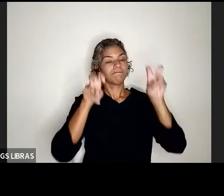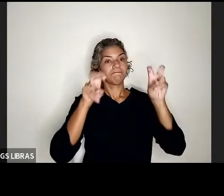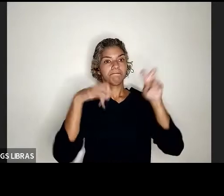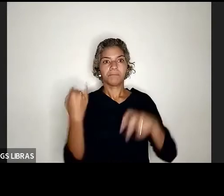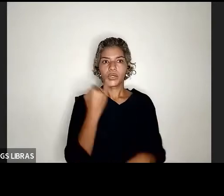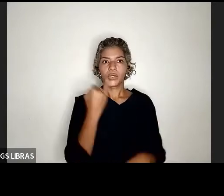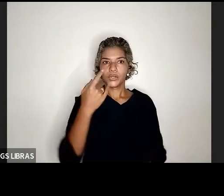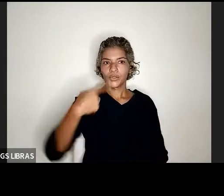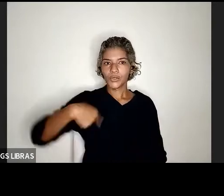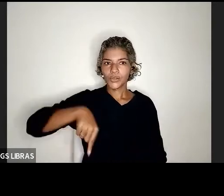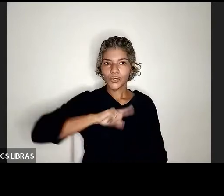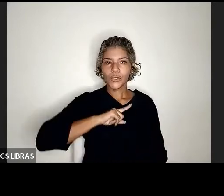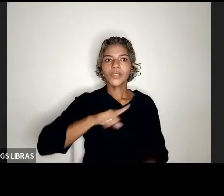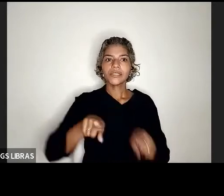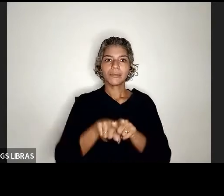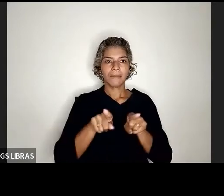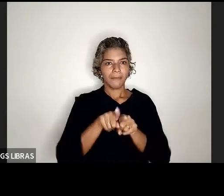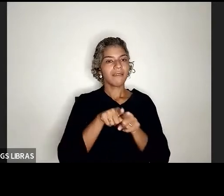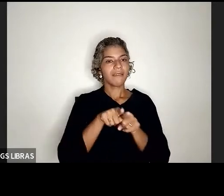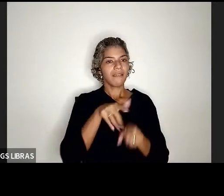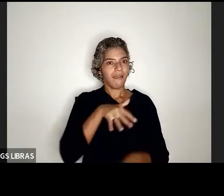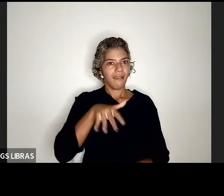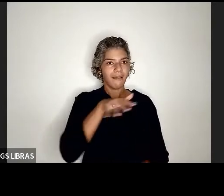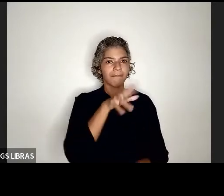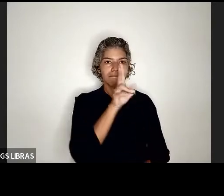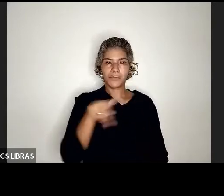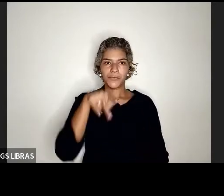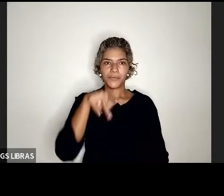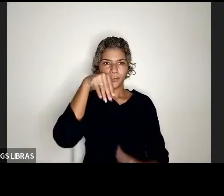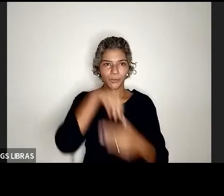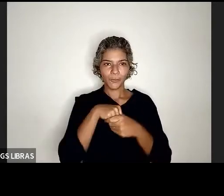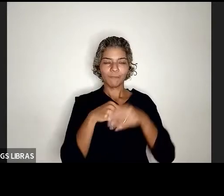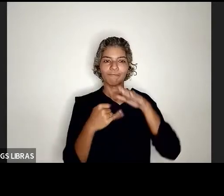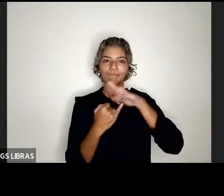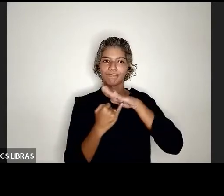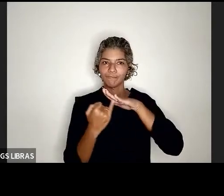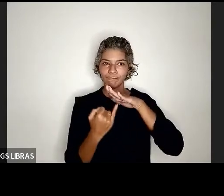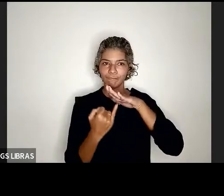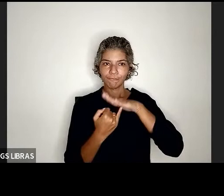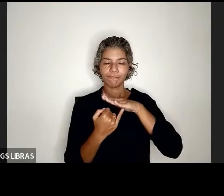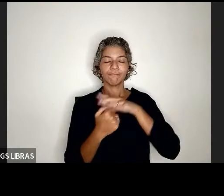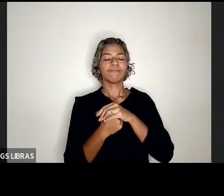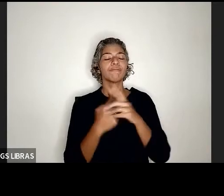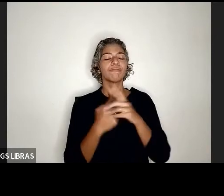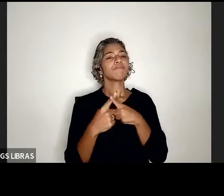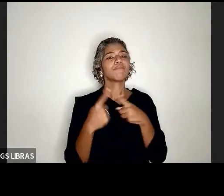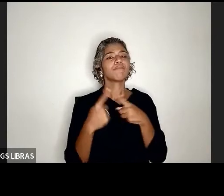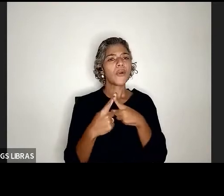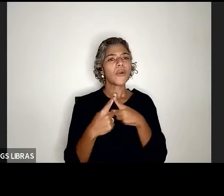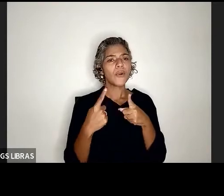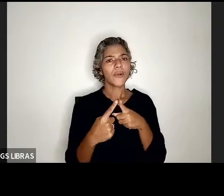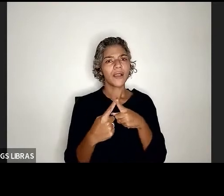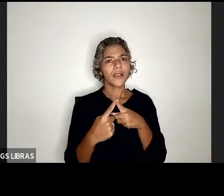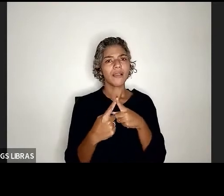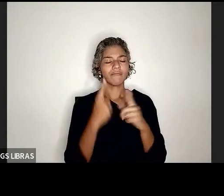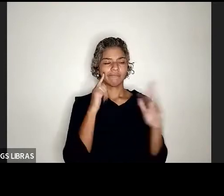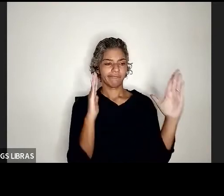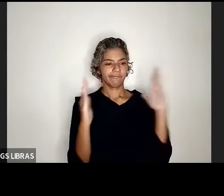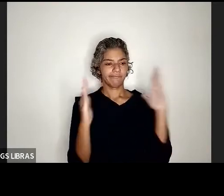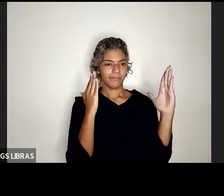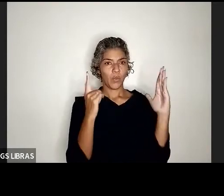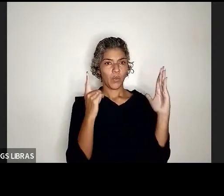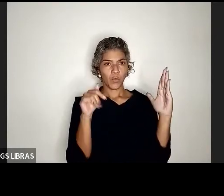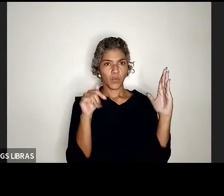também, discentes, né, da instituição, porque em um ano, né, no momento que atravessamos